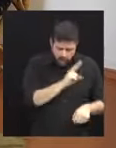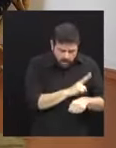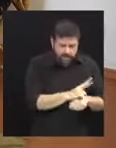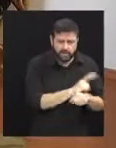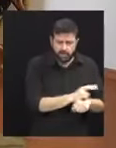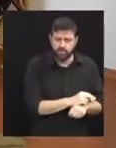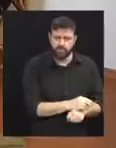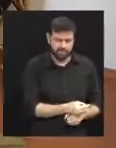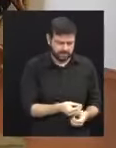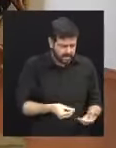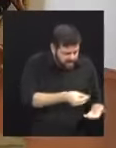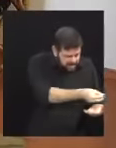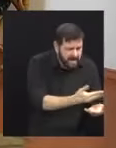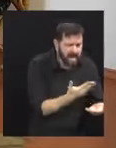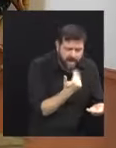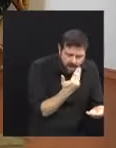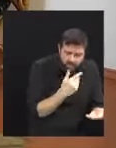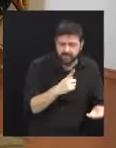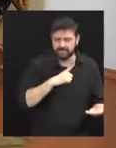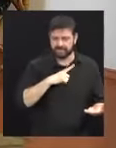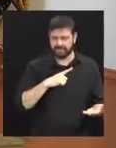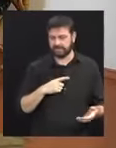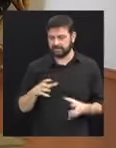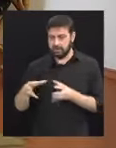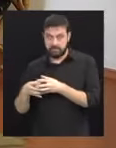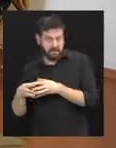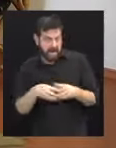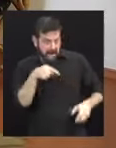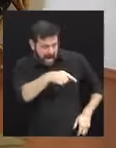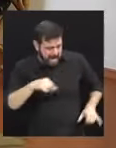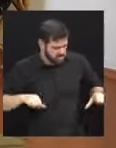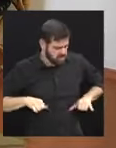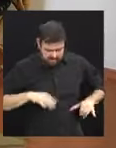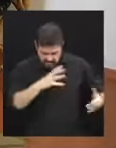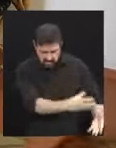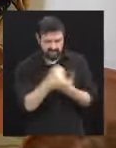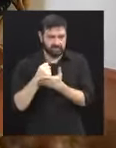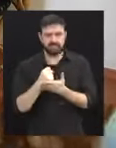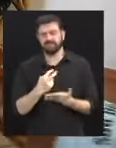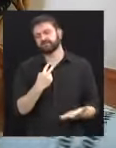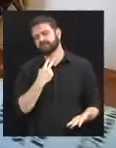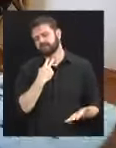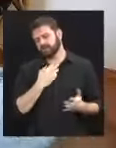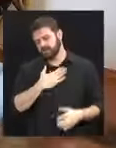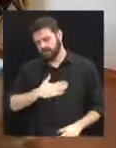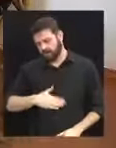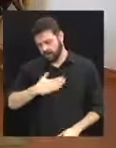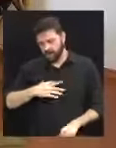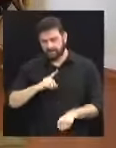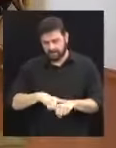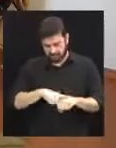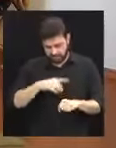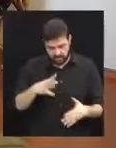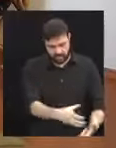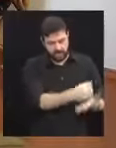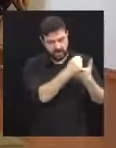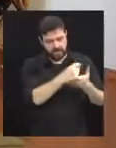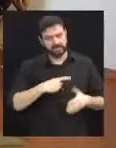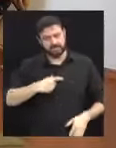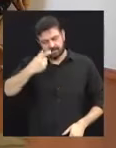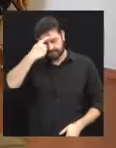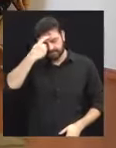ele está naquele hábito. Então, não adianta você ir lá e retirar, ele vai sofrer também. Então, até para o resgate, a gente precisa também moderar as